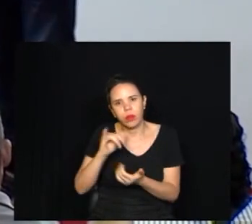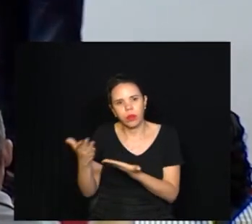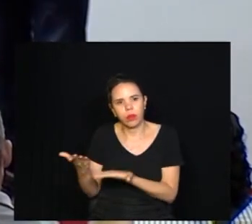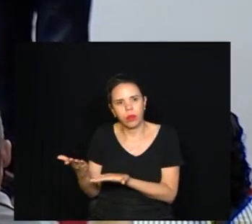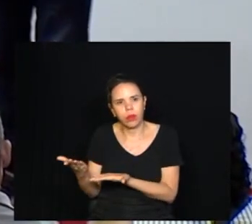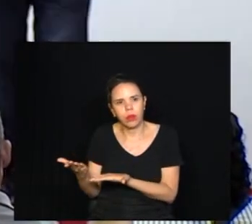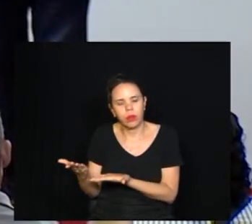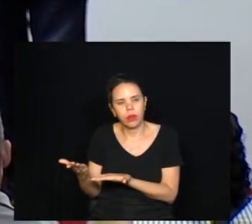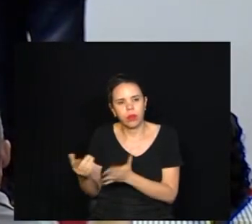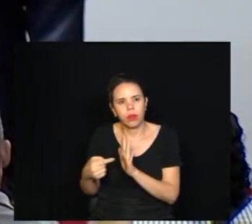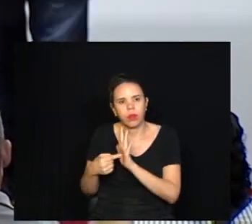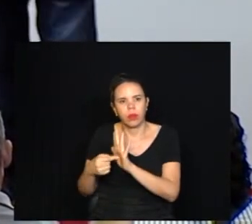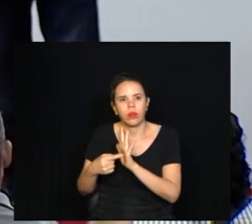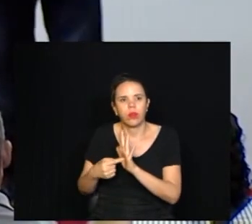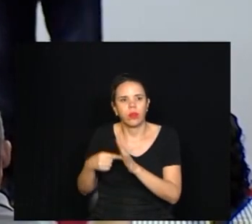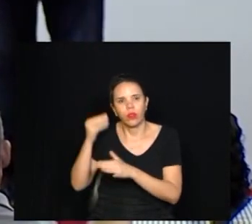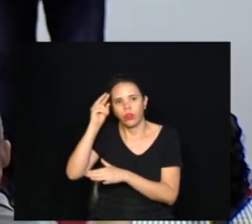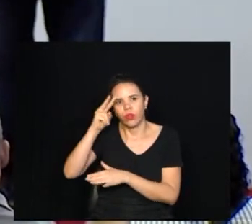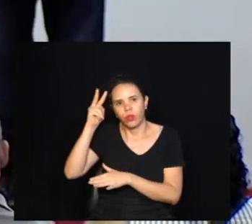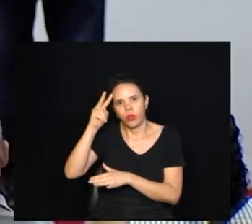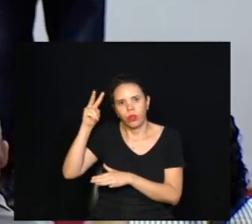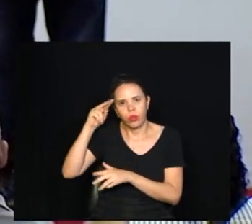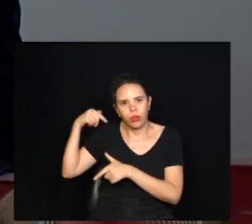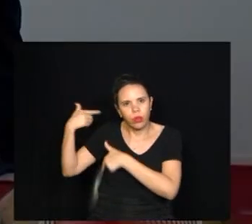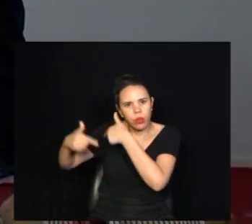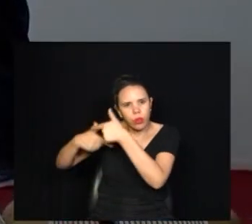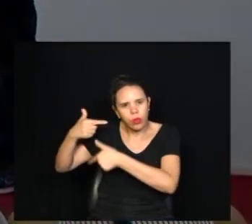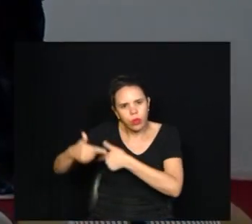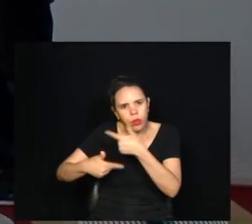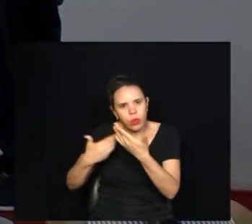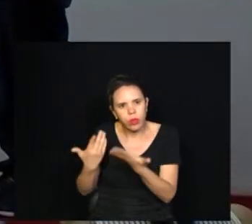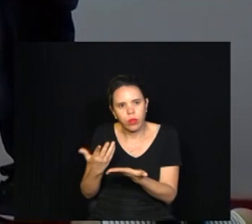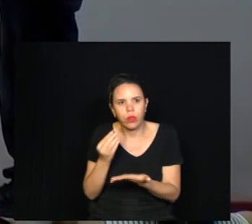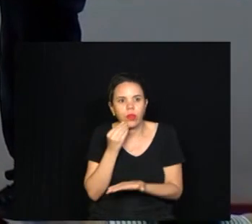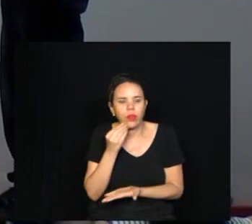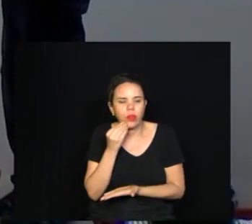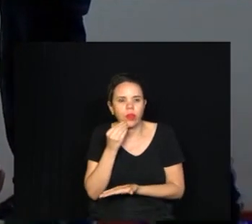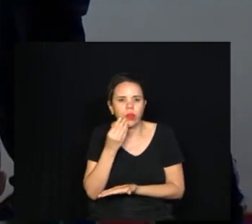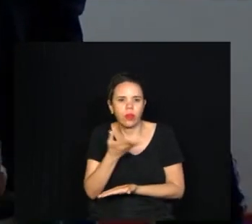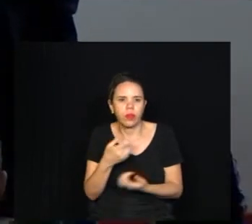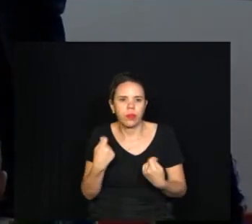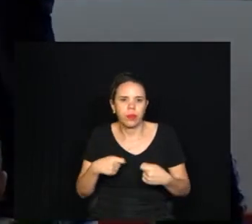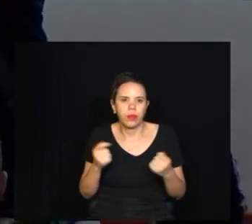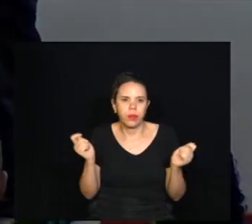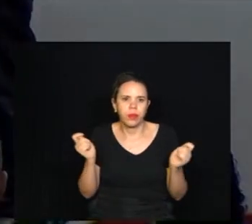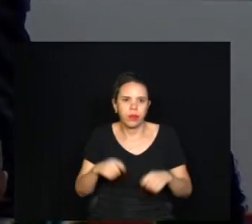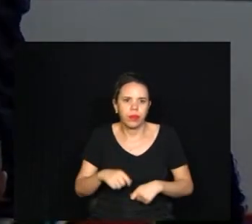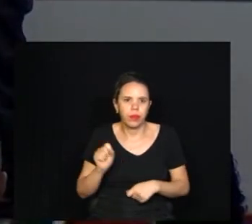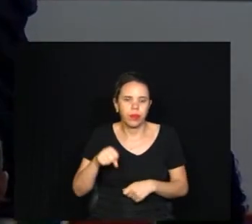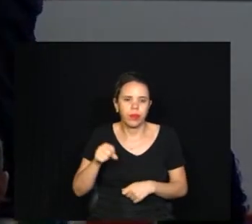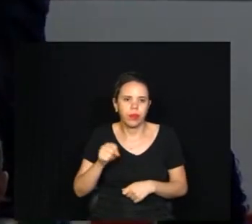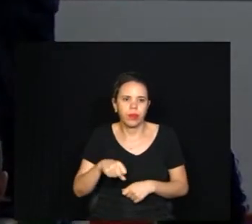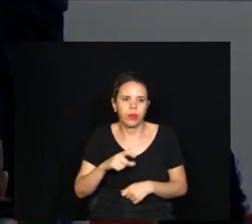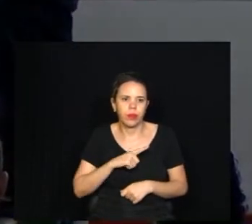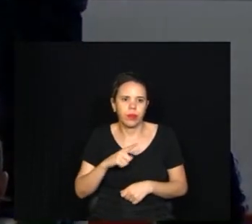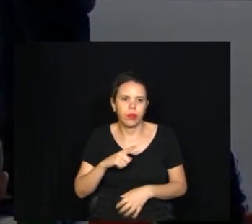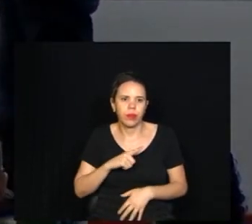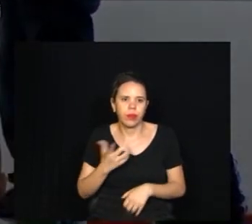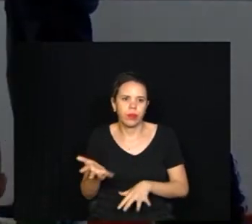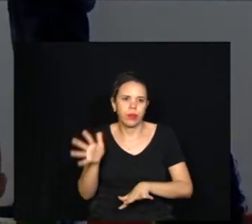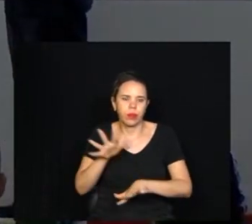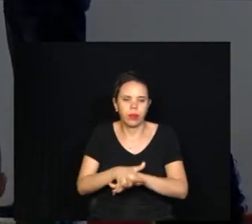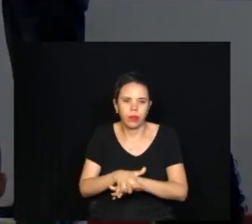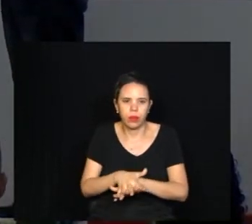Maurício, e mostrou toda a sua história e trajetória. Mostrou que através de oportunidades é possível sim nós termos a